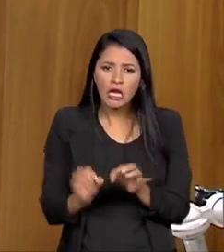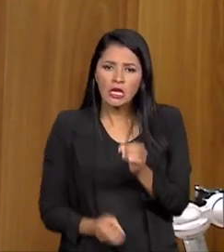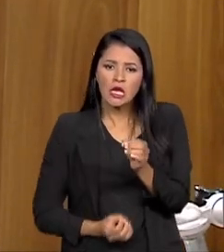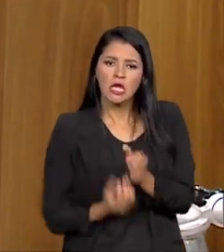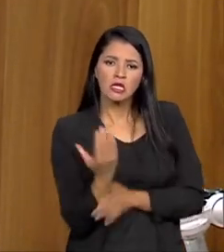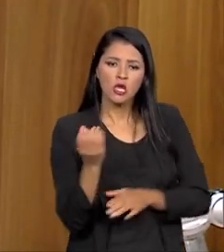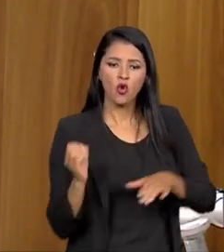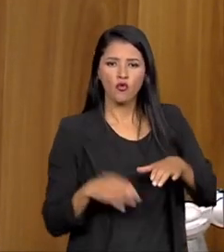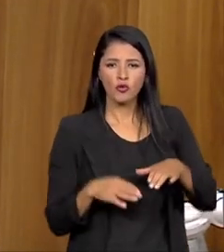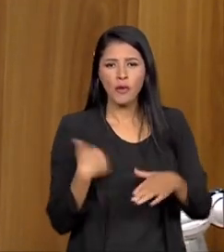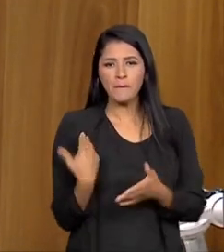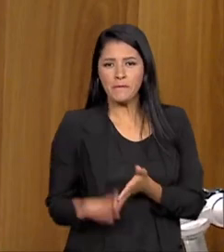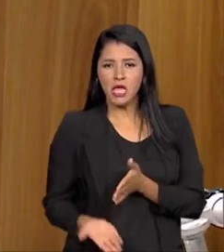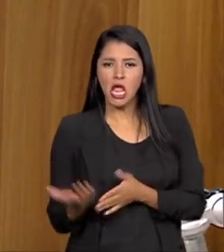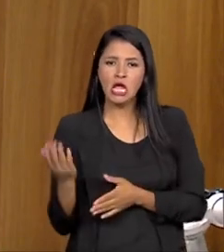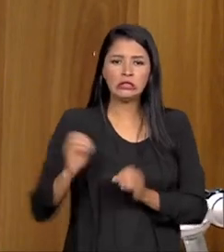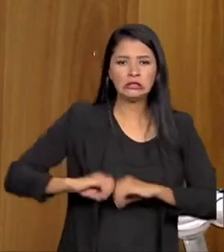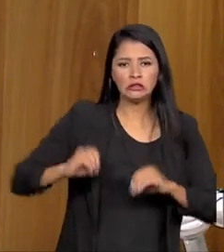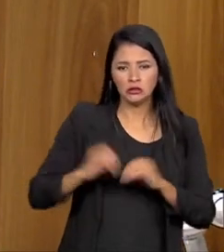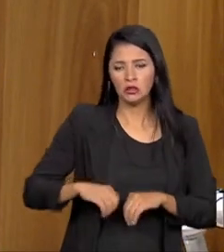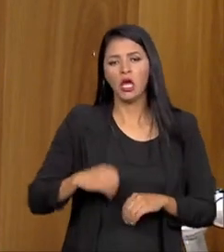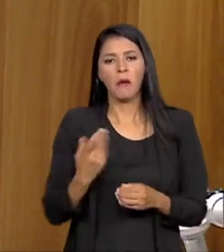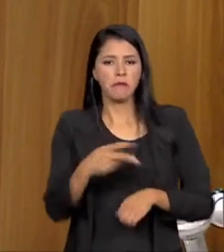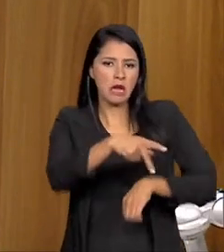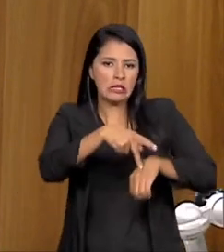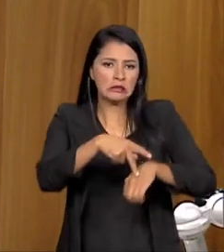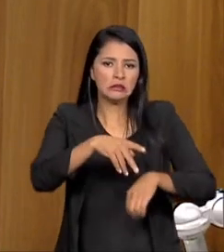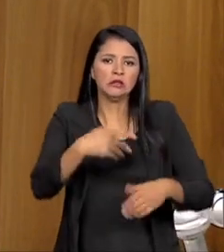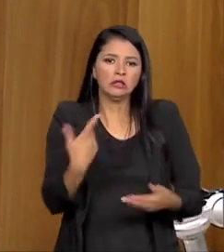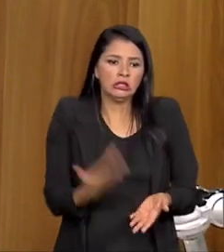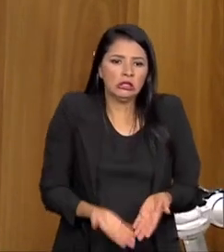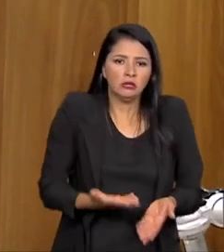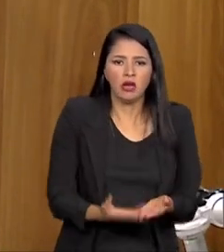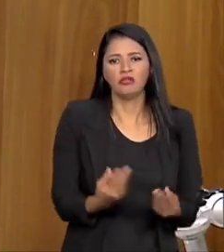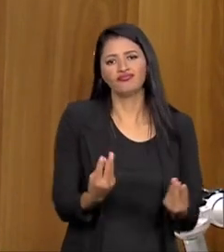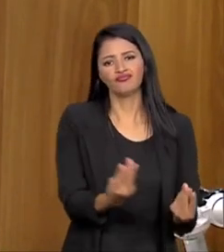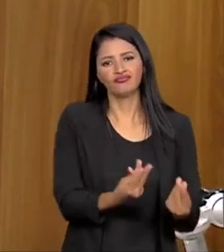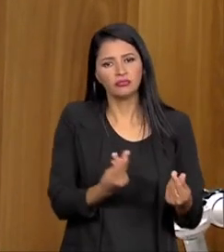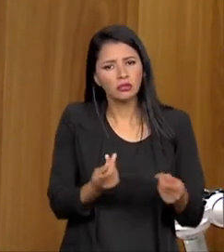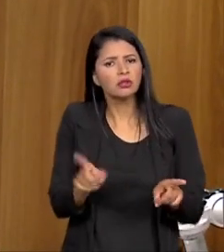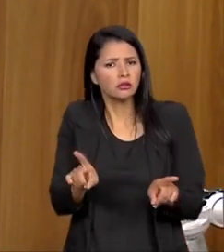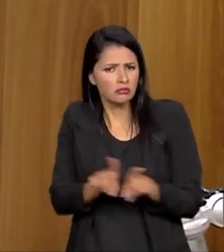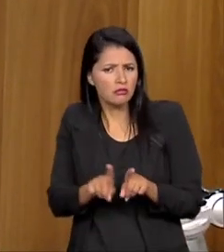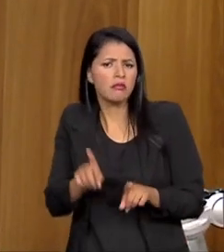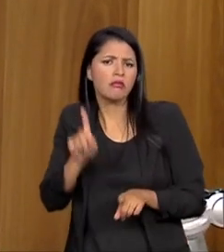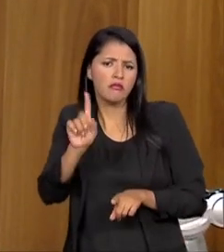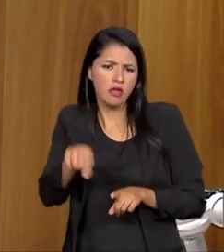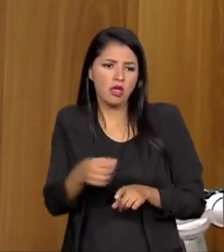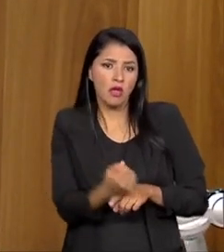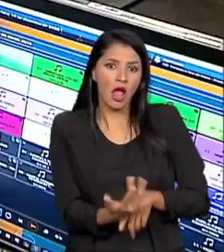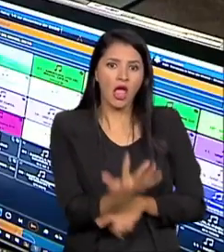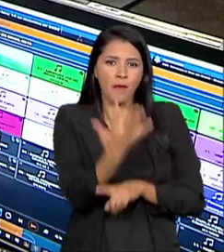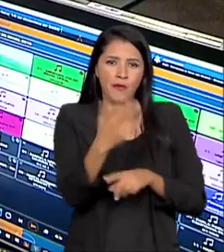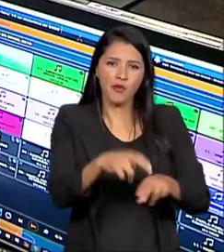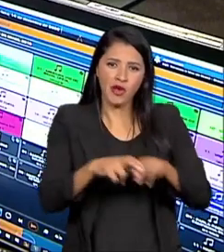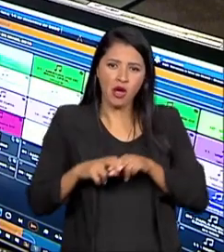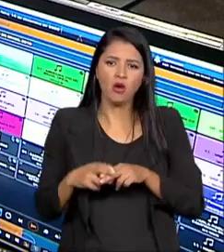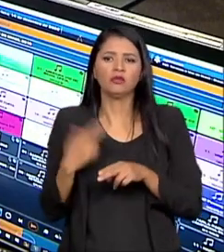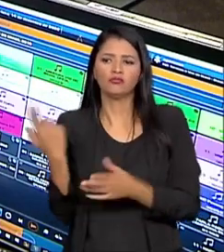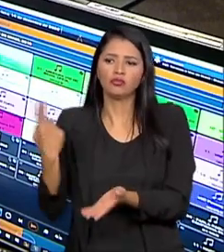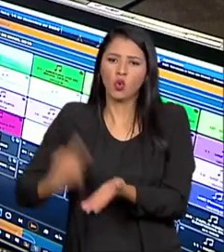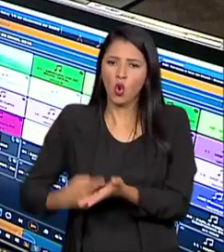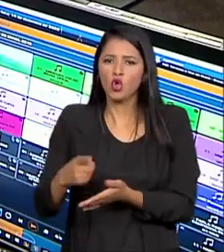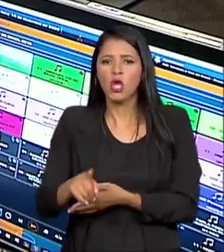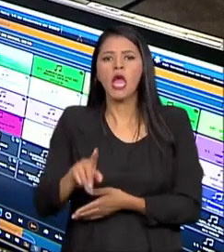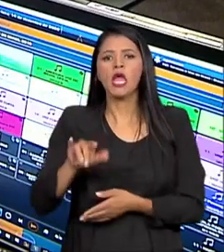fundo de pedras e Danos para os países mais vulneráveis em relação a clima Além disso nós fizemos um acordo de Floresta Nativa com Congo Indonésia